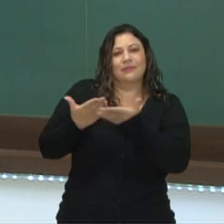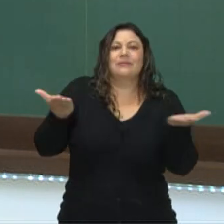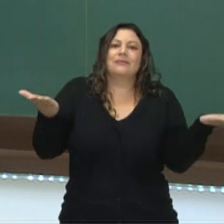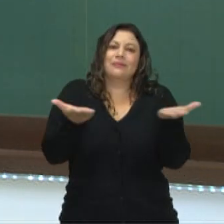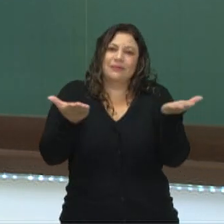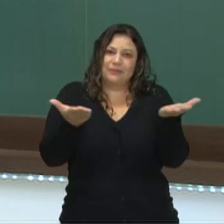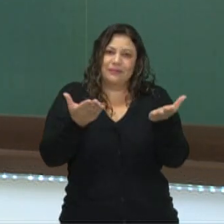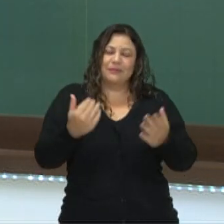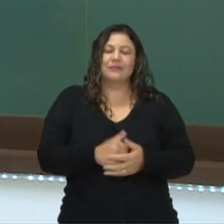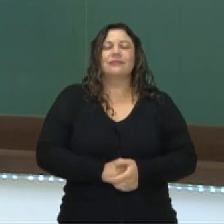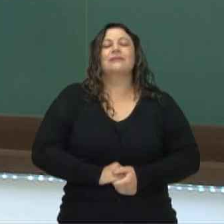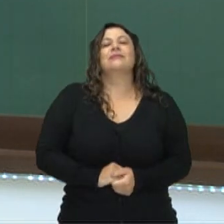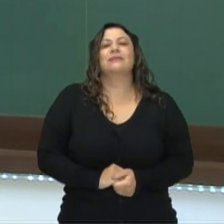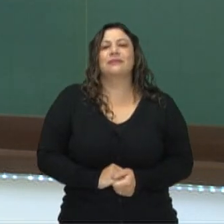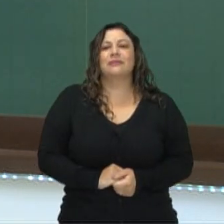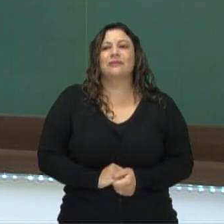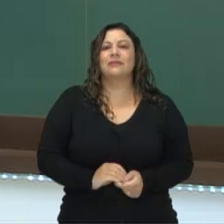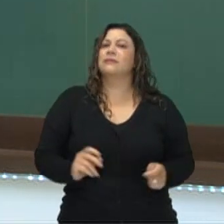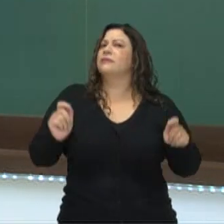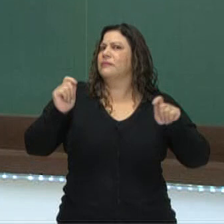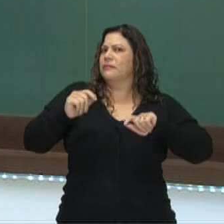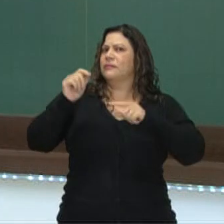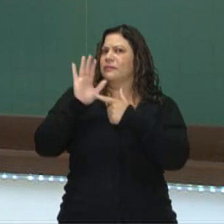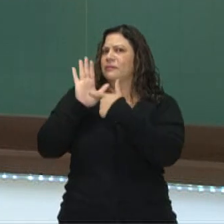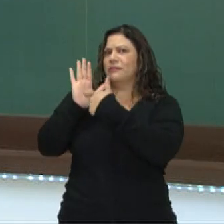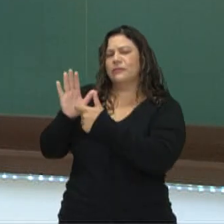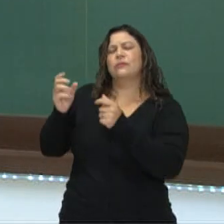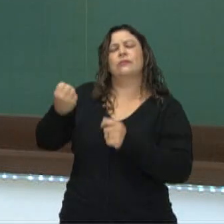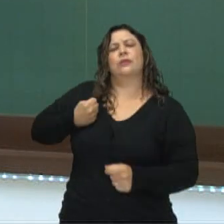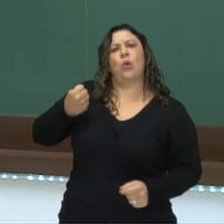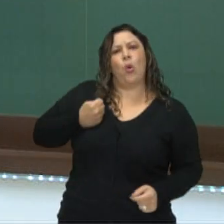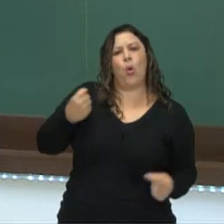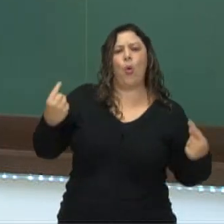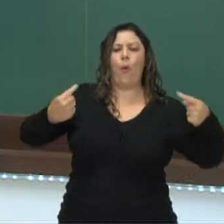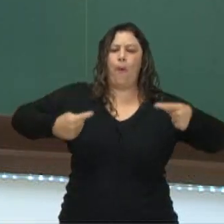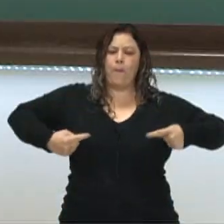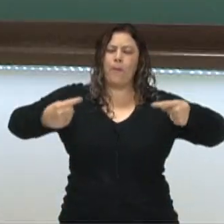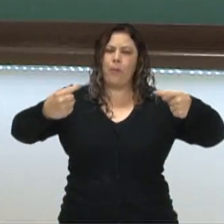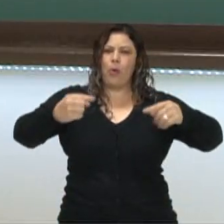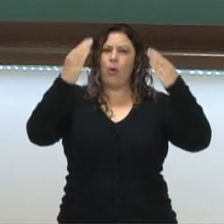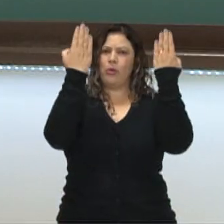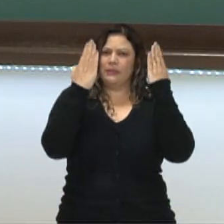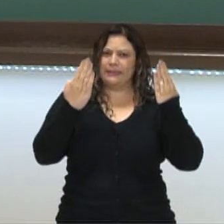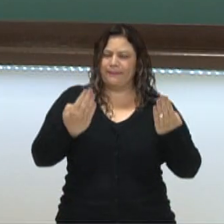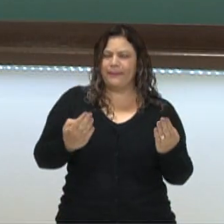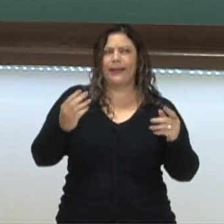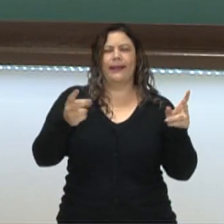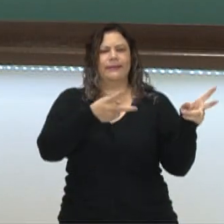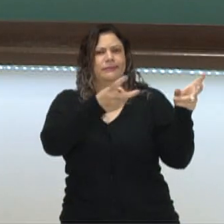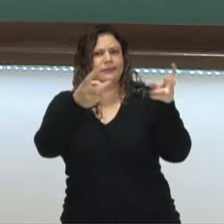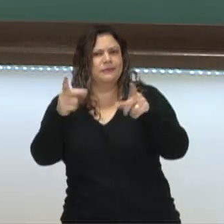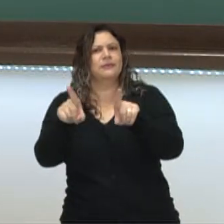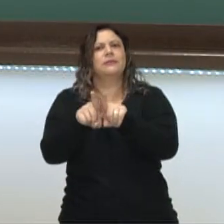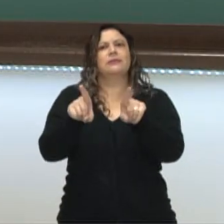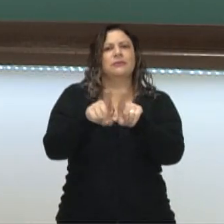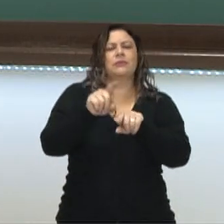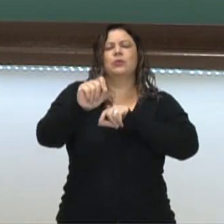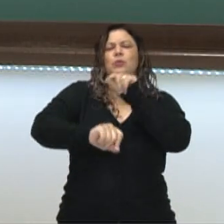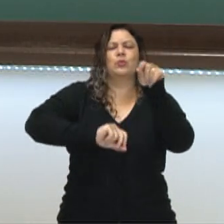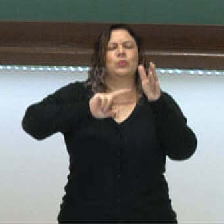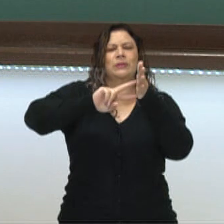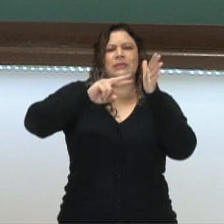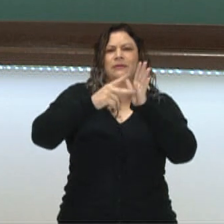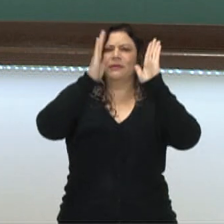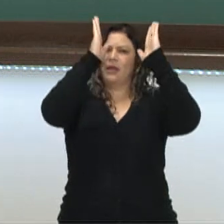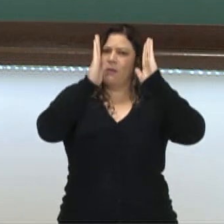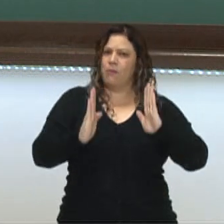Nós trabalhamos aí com a ideia do número oposto, número simétrico. Vimos também, né, o que significa módulo